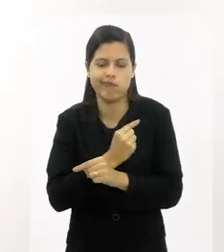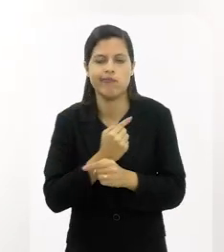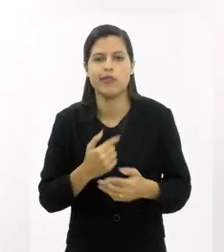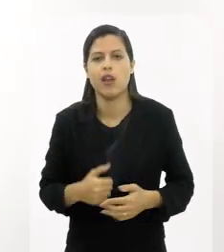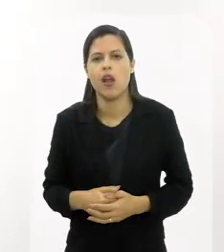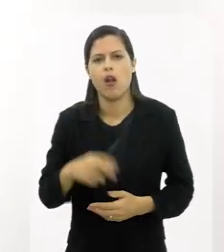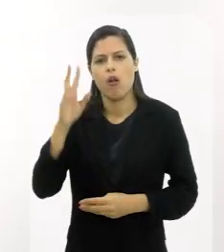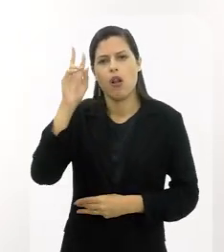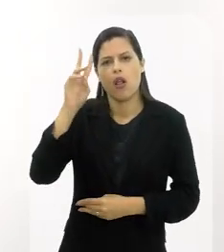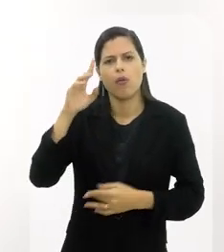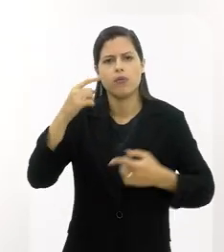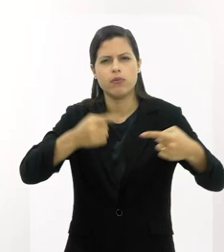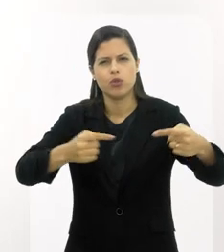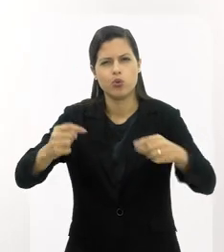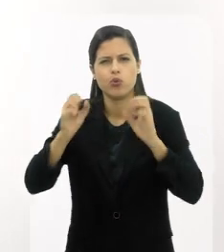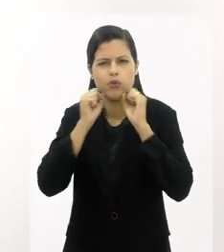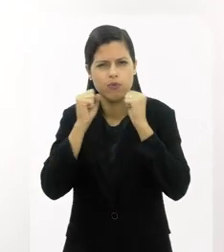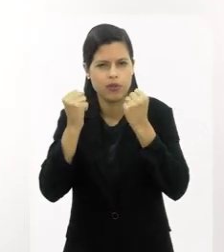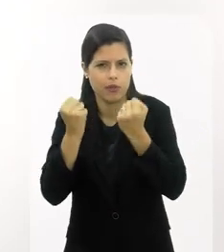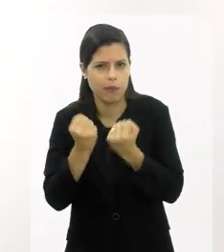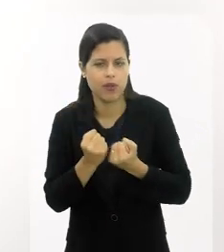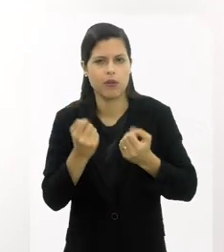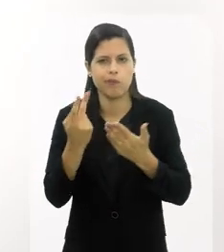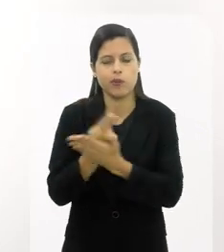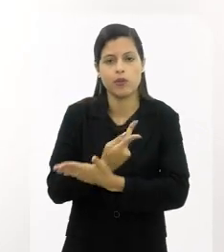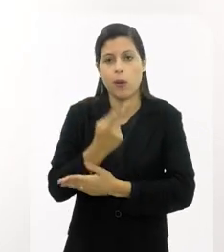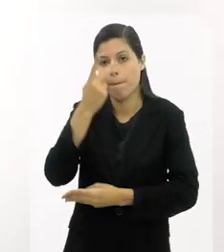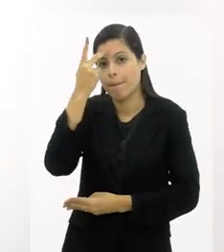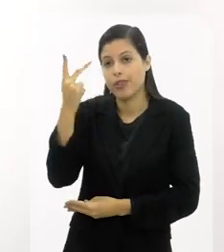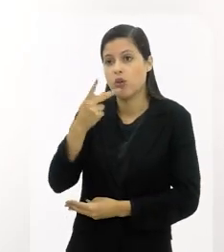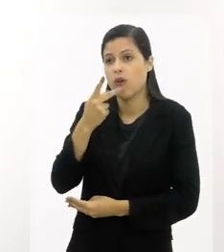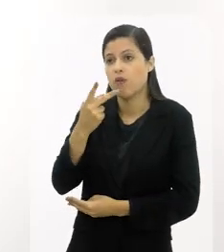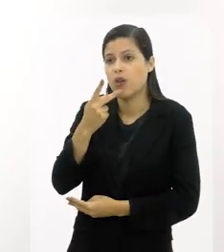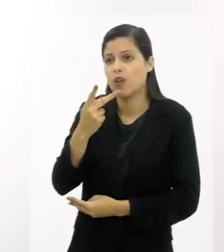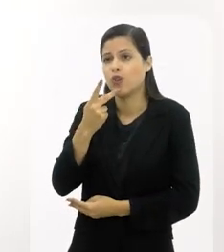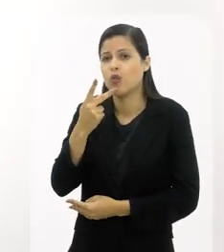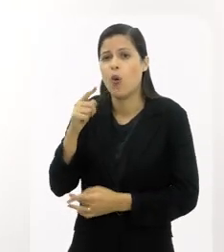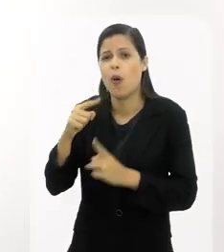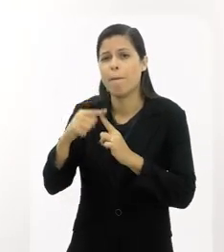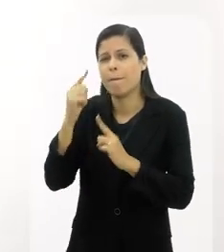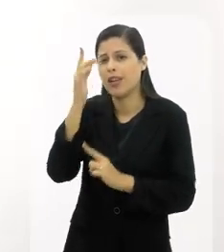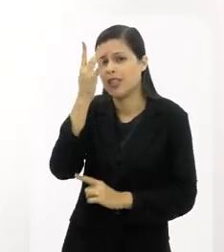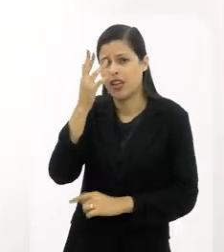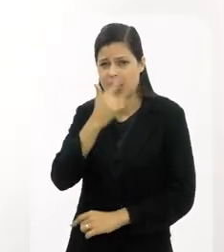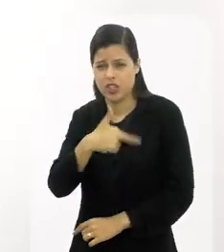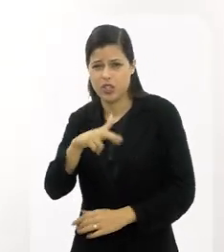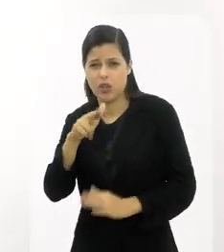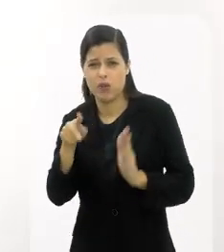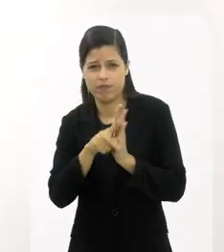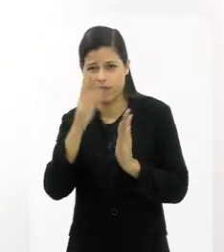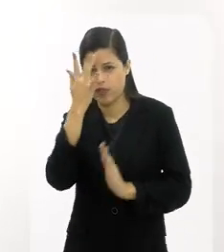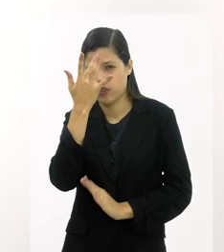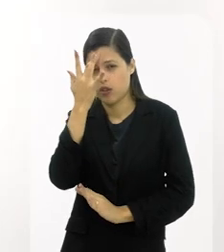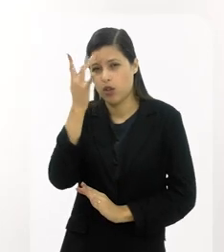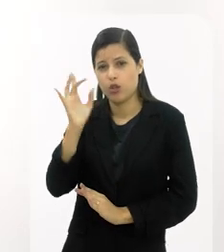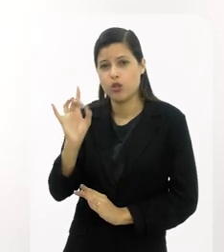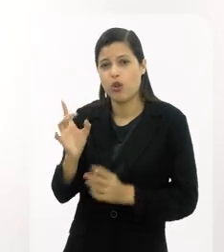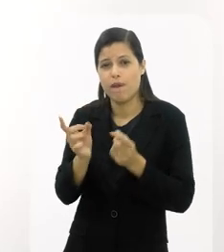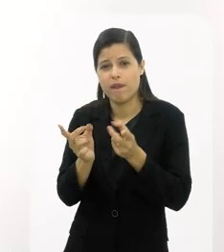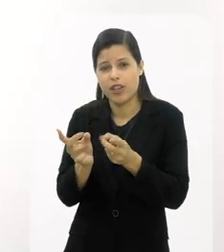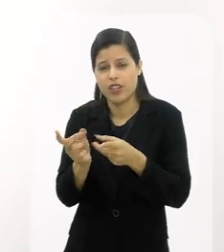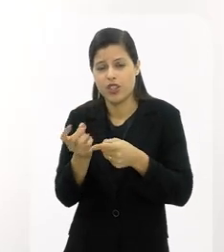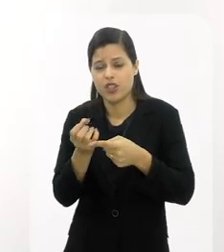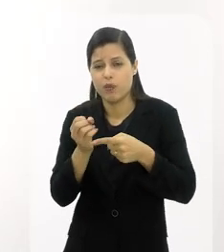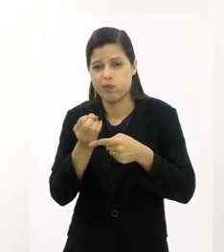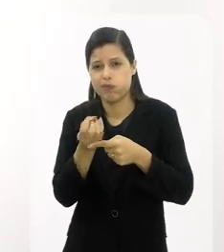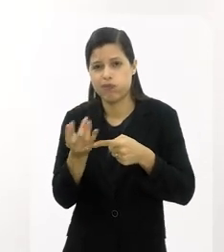Então eu me lembro que uma vez eu tive uma discussão durante um seminário muito grande, que a pessoa disse, não, mas Hare Krishna só vende incenso no aeroporto. Eu me